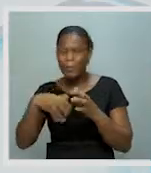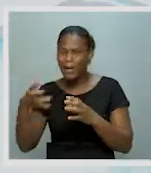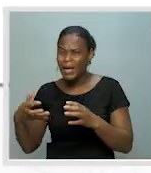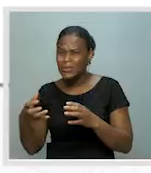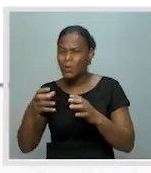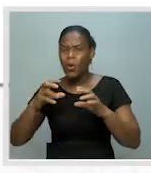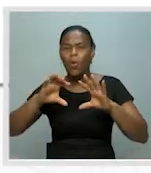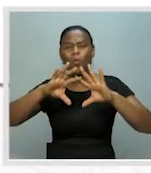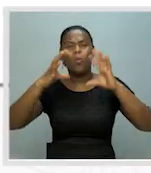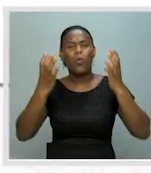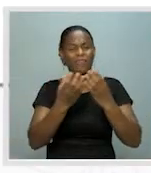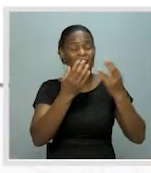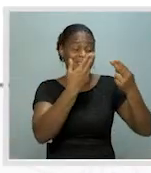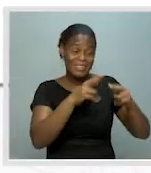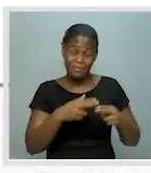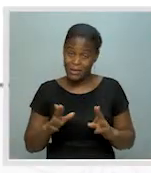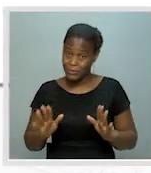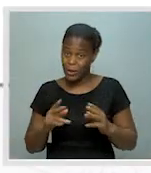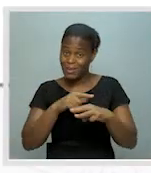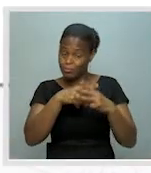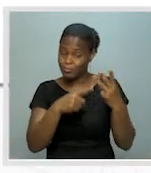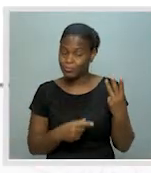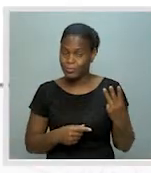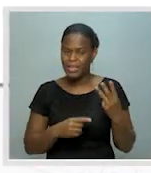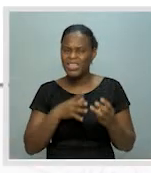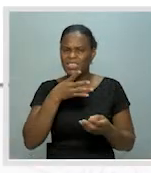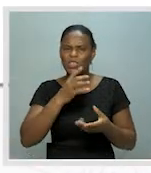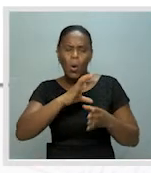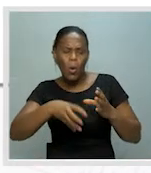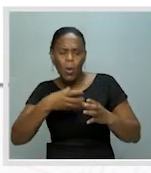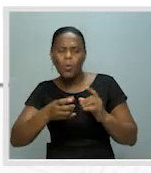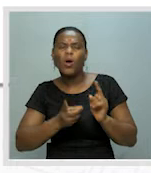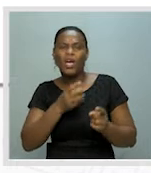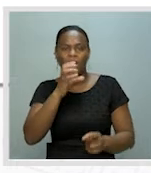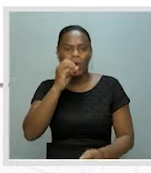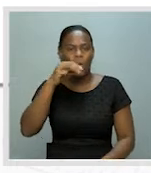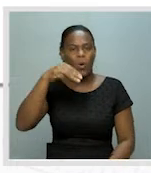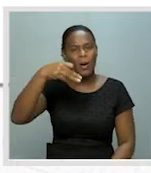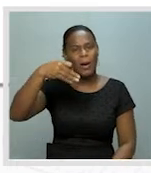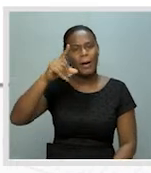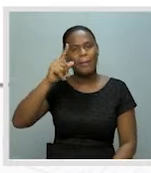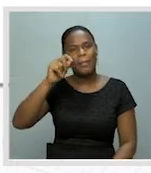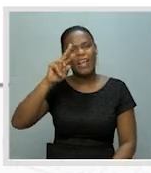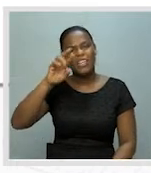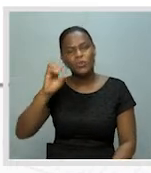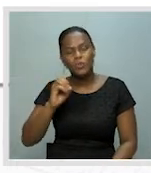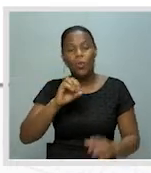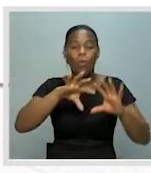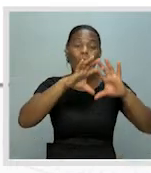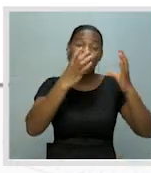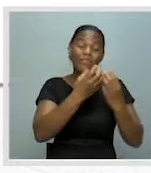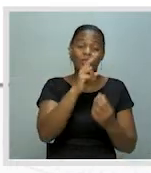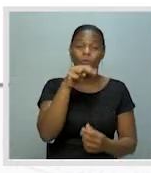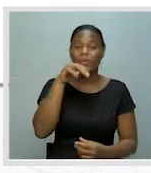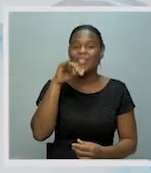complexo, universal e diverso. O que é isso de complexidade, universalidade e diversidade no